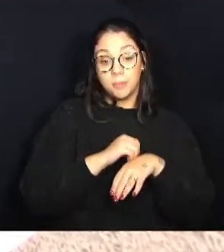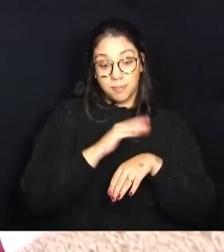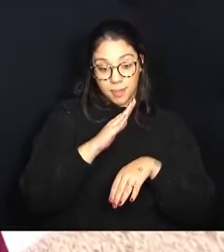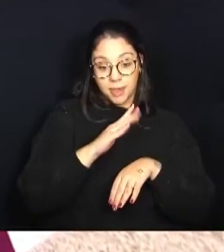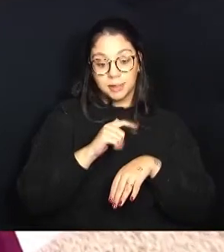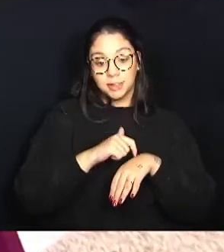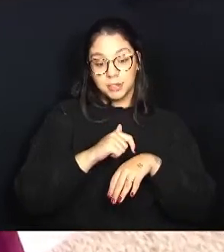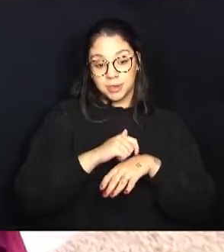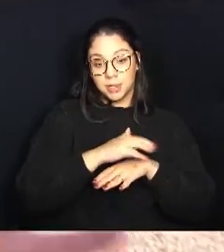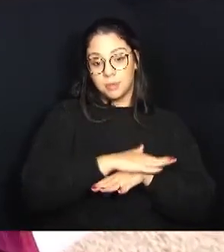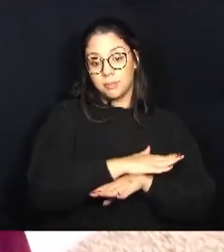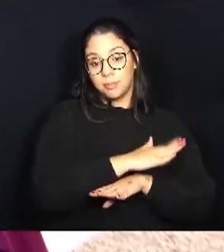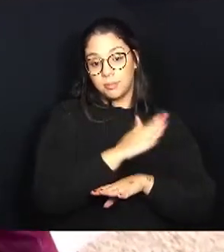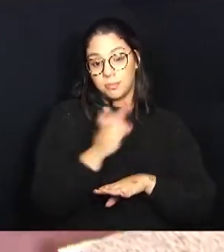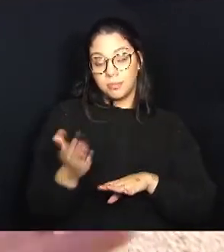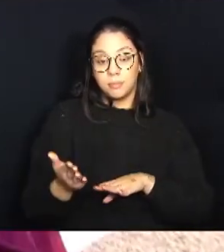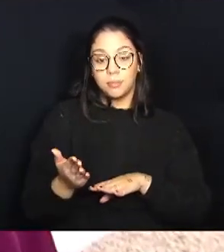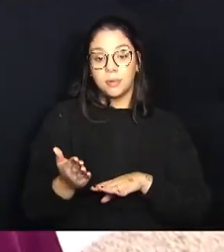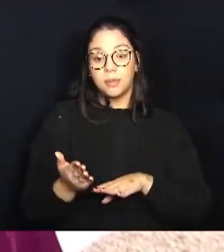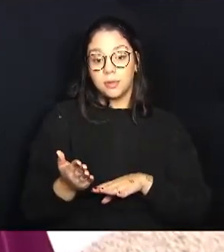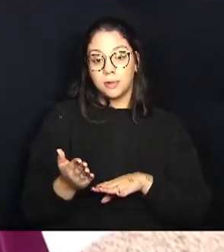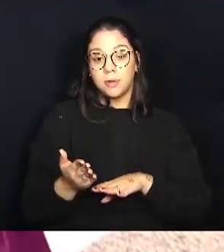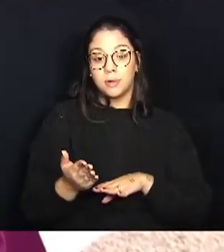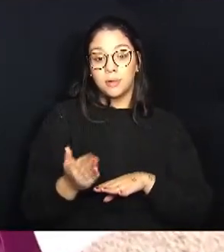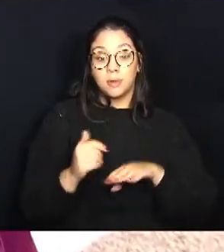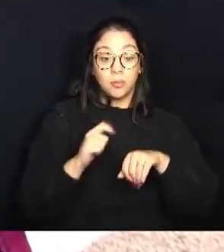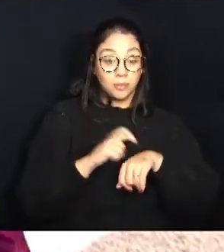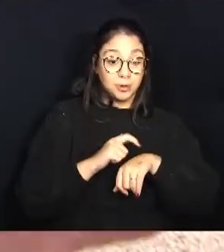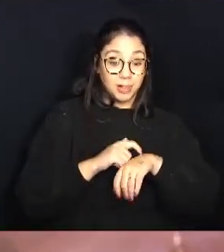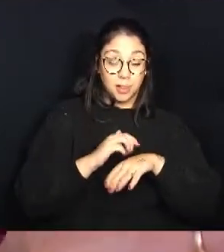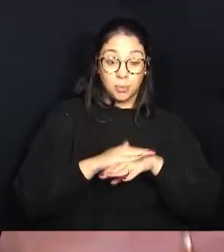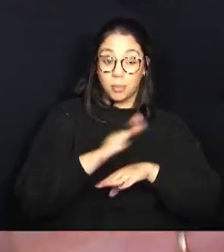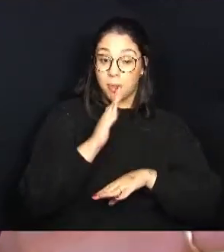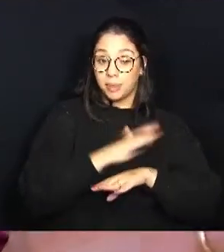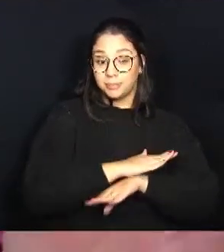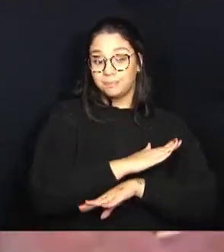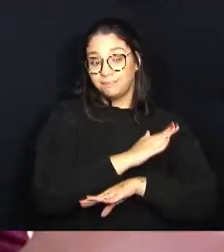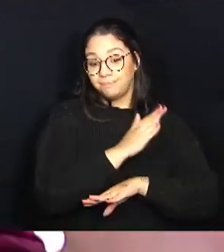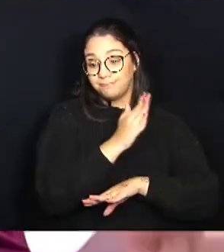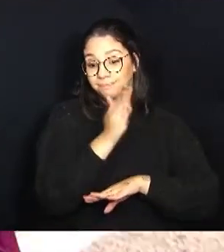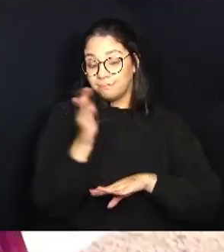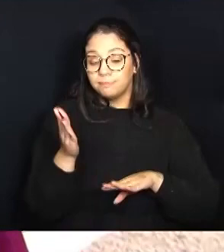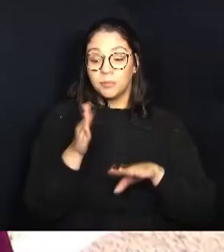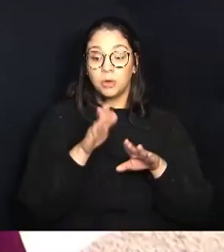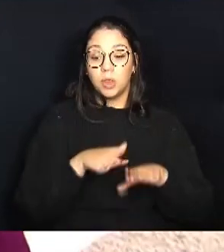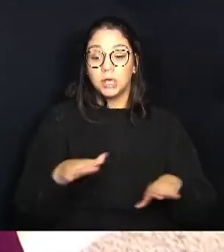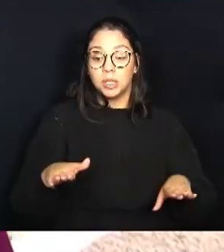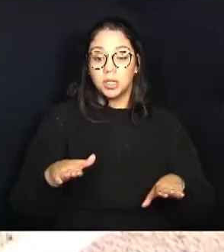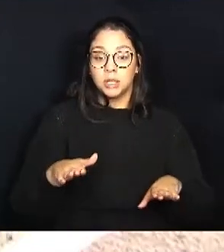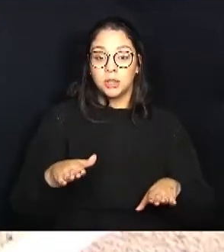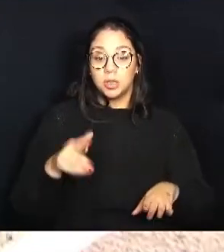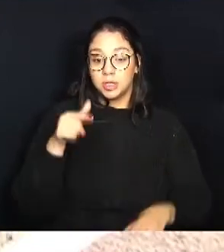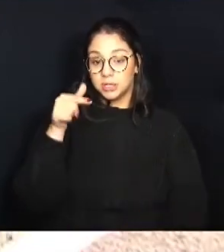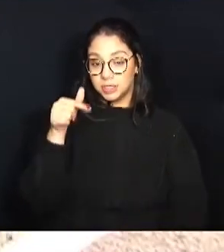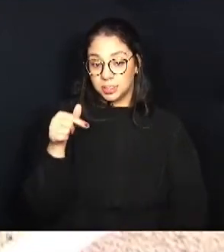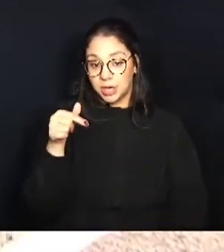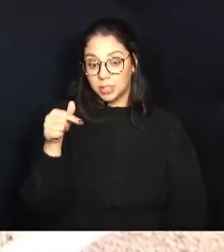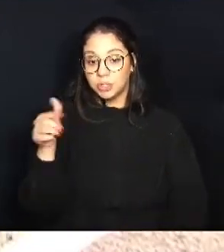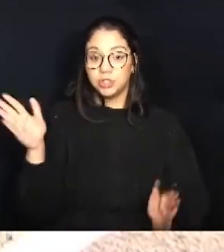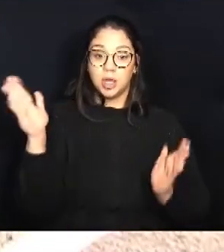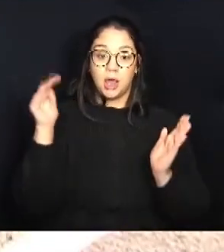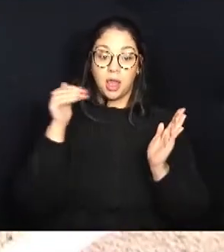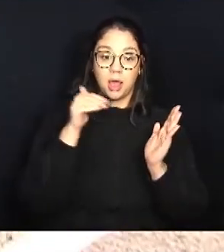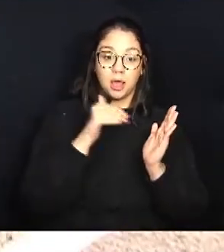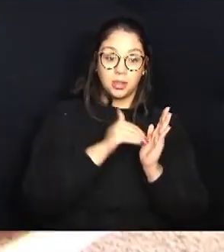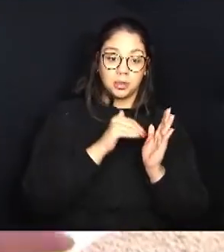fala isso, a gente é a mais-valia, porque nós passamos mais tempo com a criança. Então a gente estamos desde as 7 horas e vamos até o final